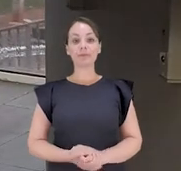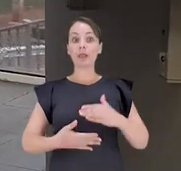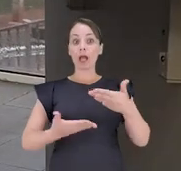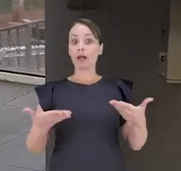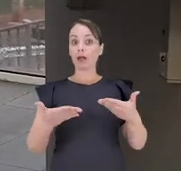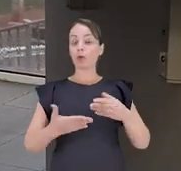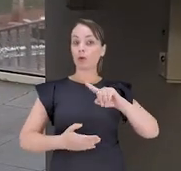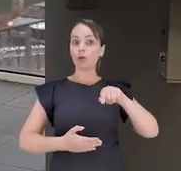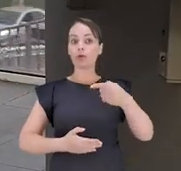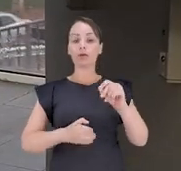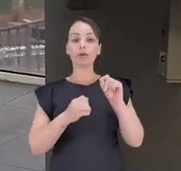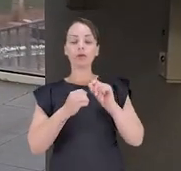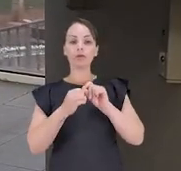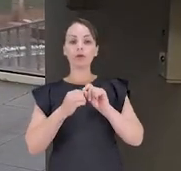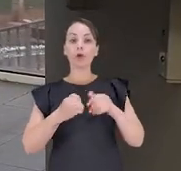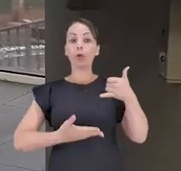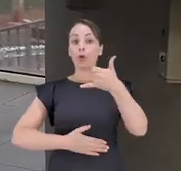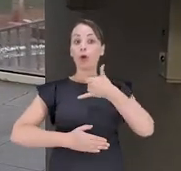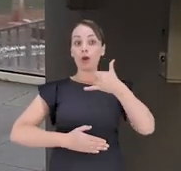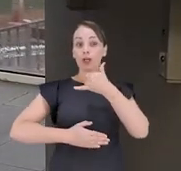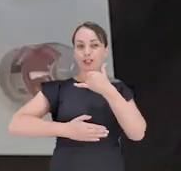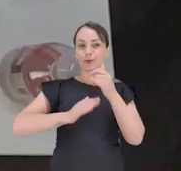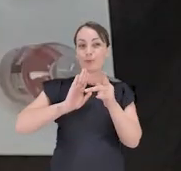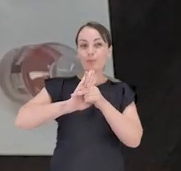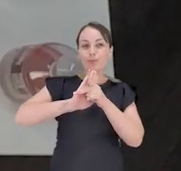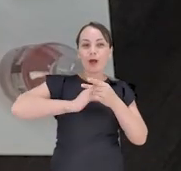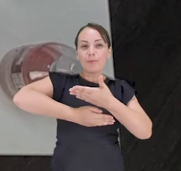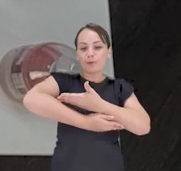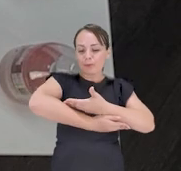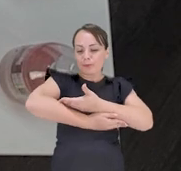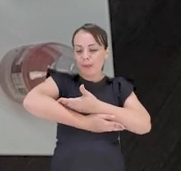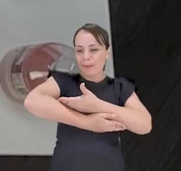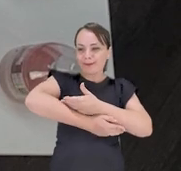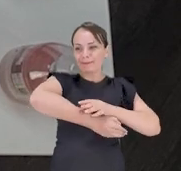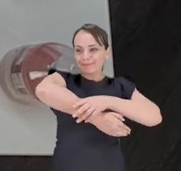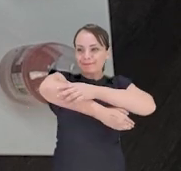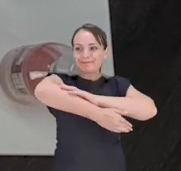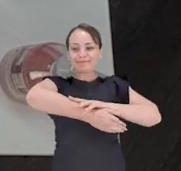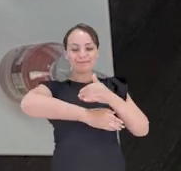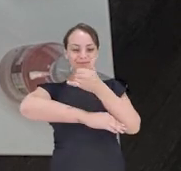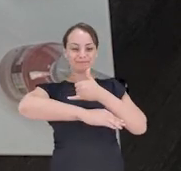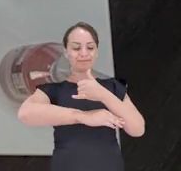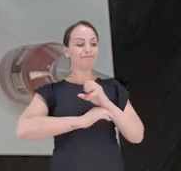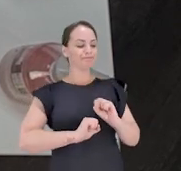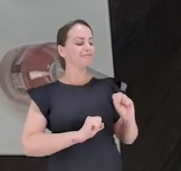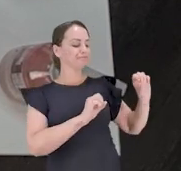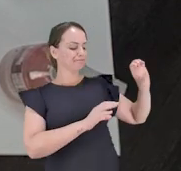próximo passo é a gente vai colocar óleo de bebê, ok? Tá. Um pouquinho aqui. Pode colocar.